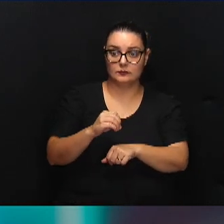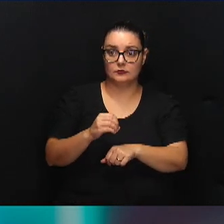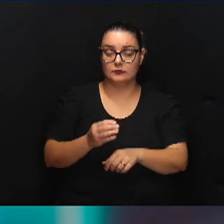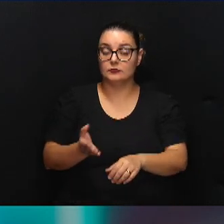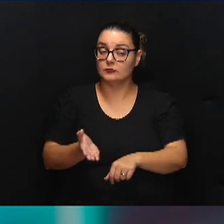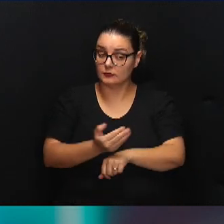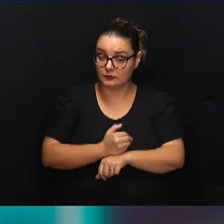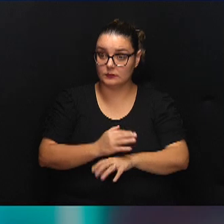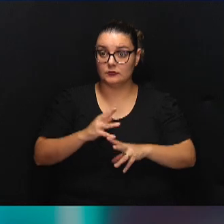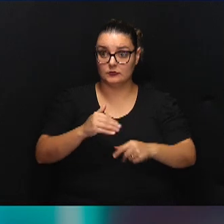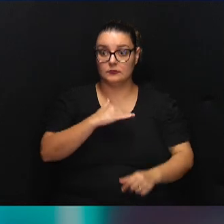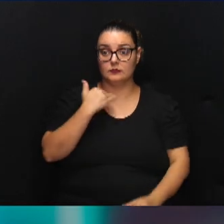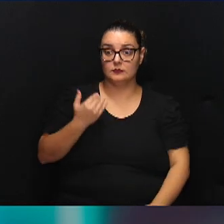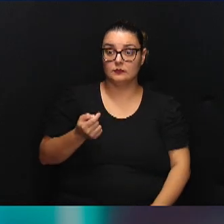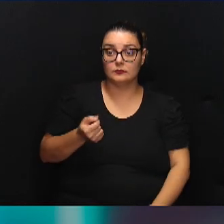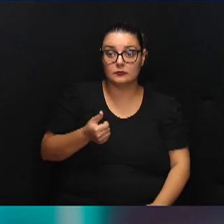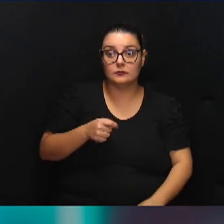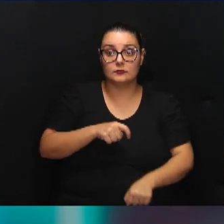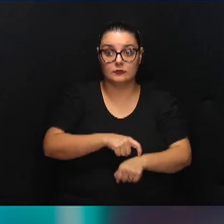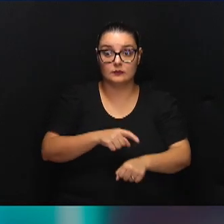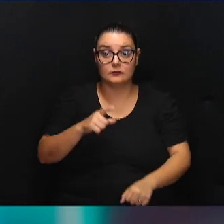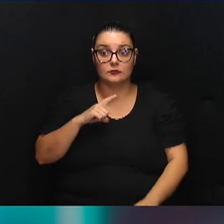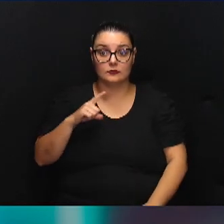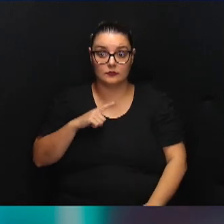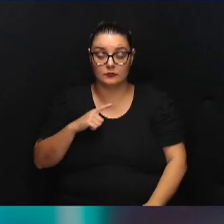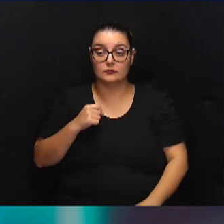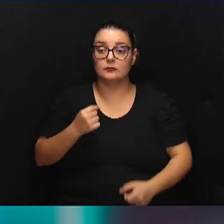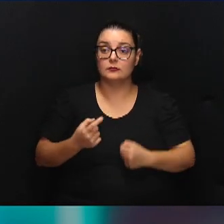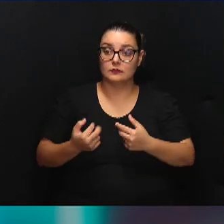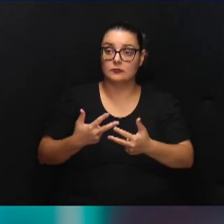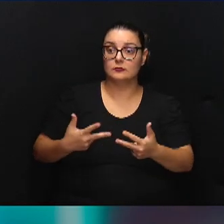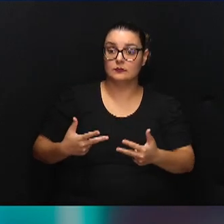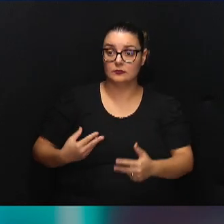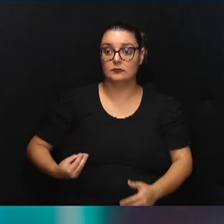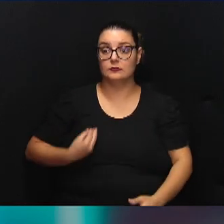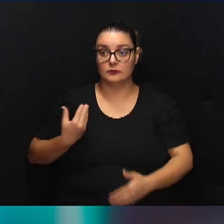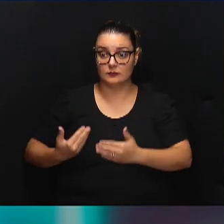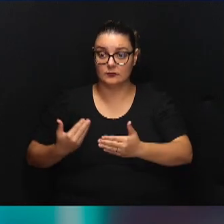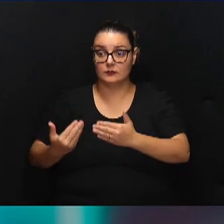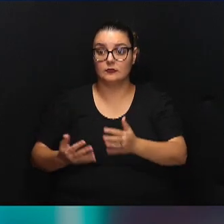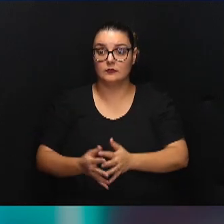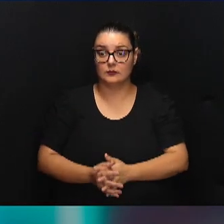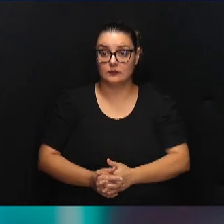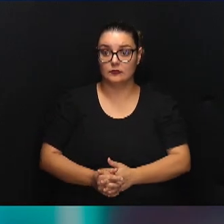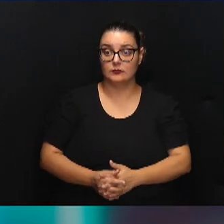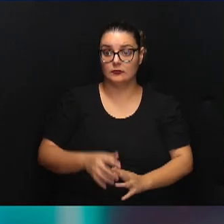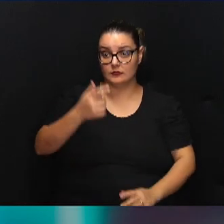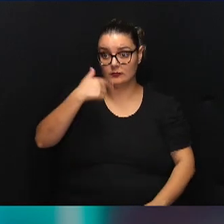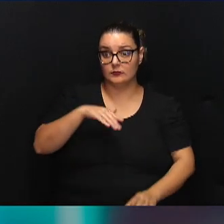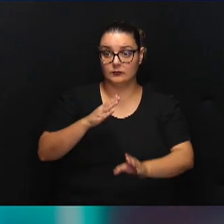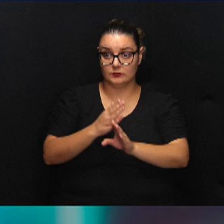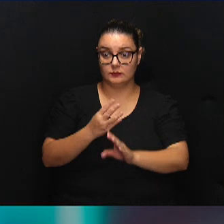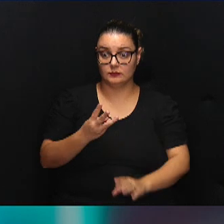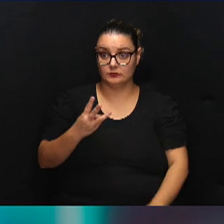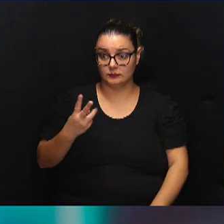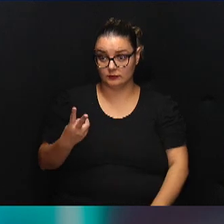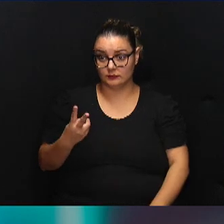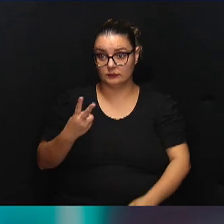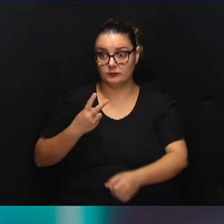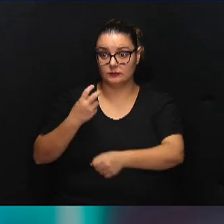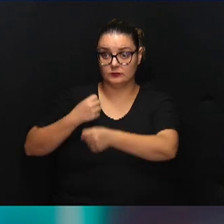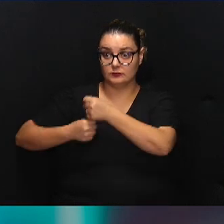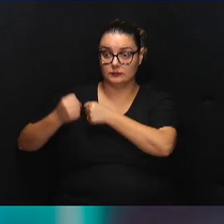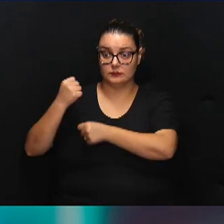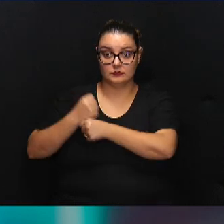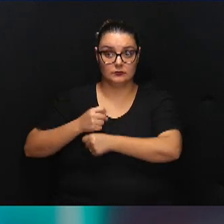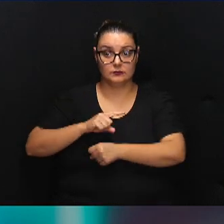É muito pouco tempo que existe algo que nos faça sobreviver. Eu descobri o diabetes há 32 anos atrás, não